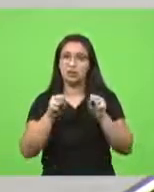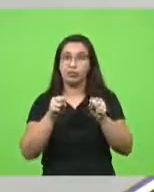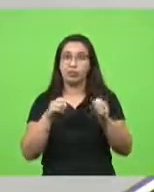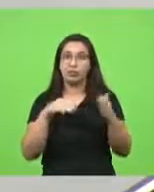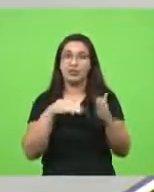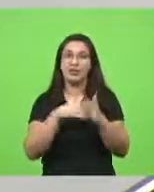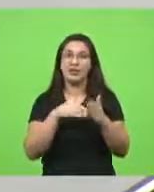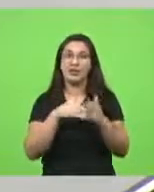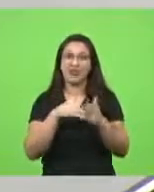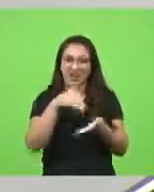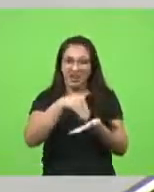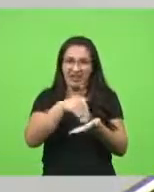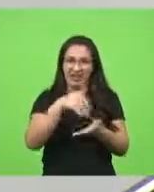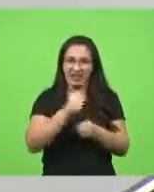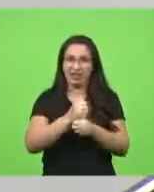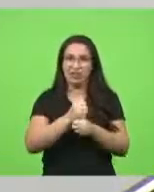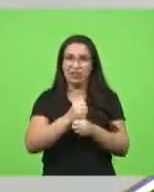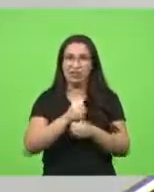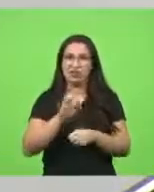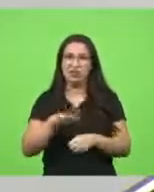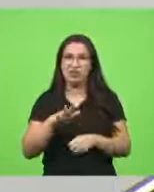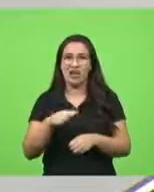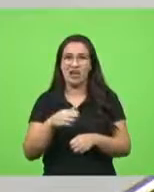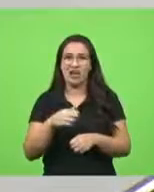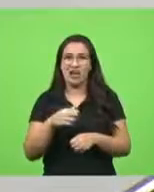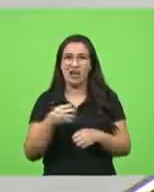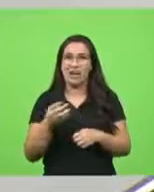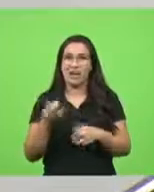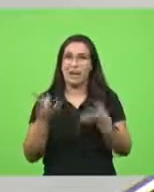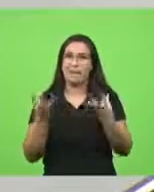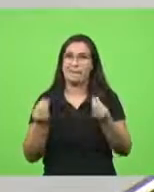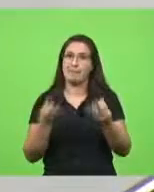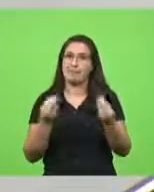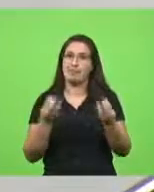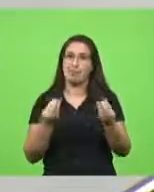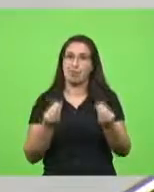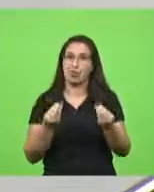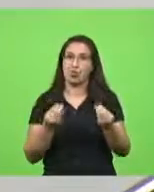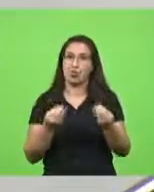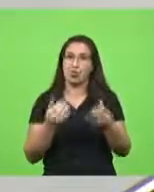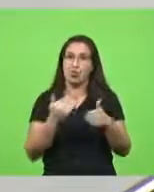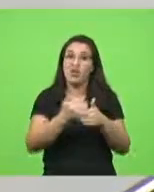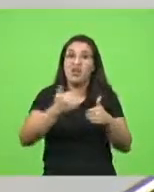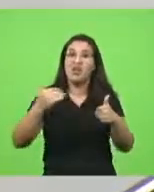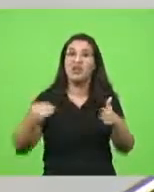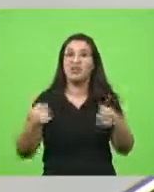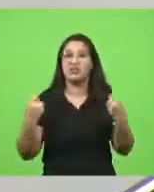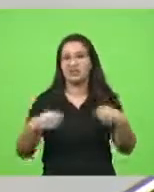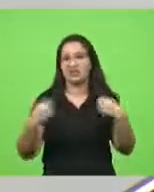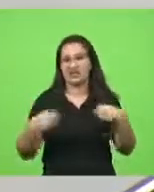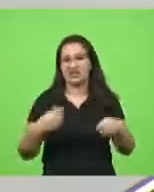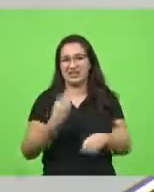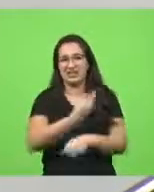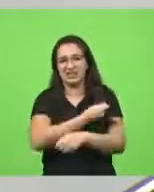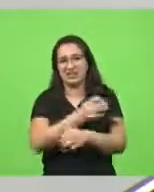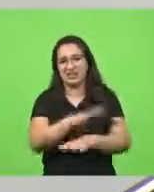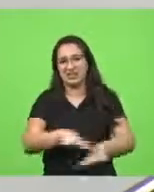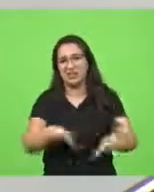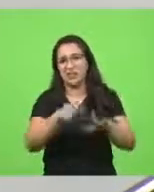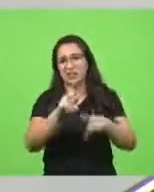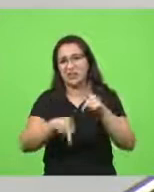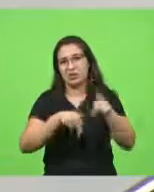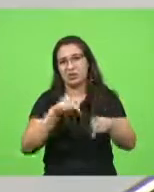já é até bastante, teria que ser mais rápido, a vacinação de toda a população, para que nós